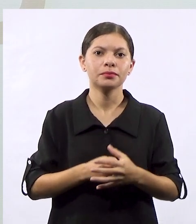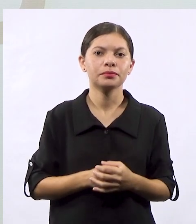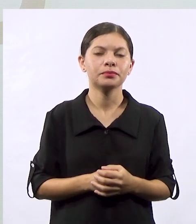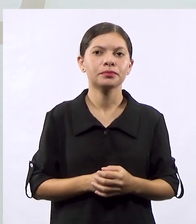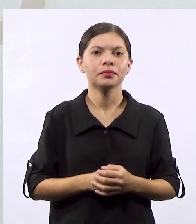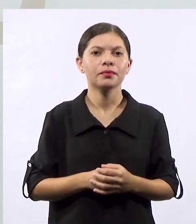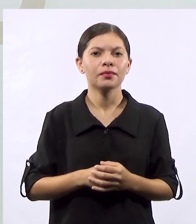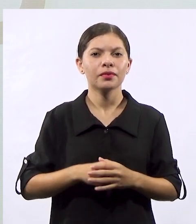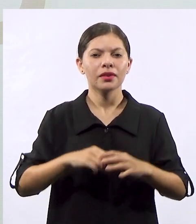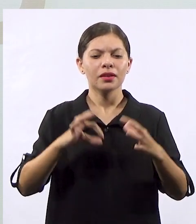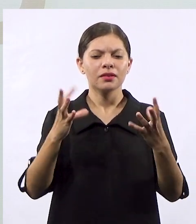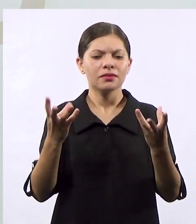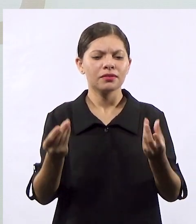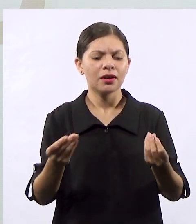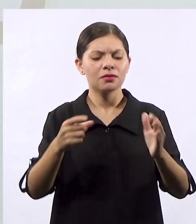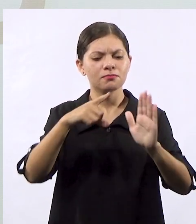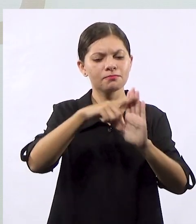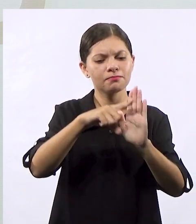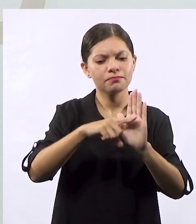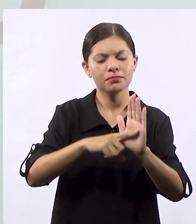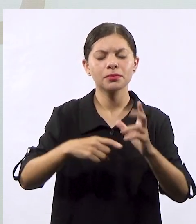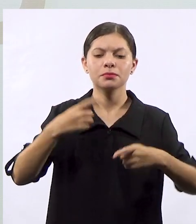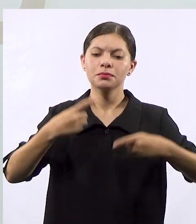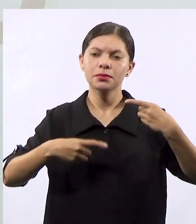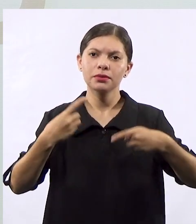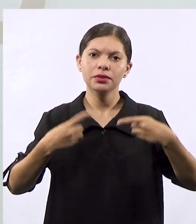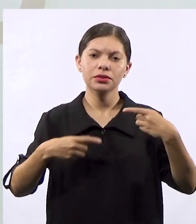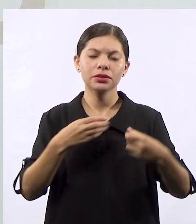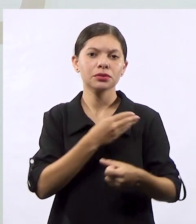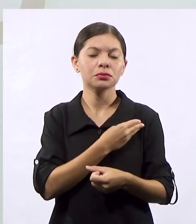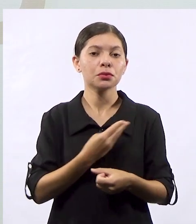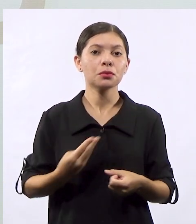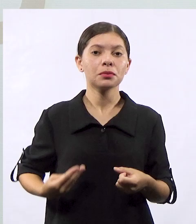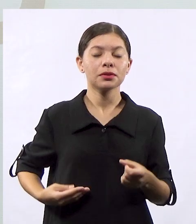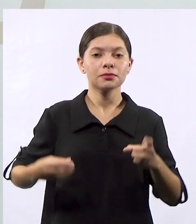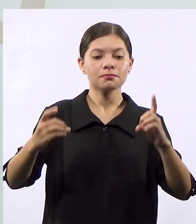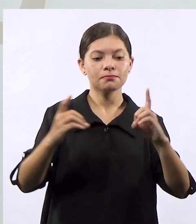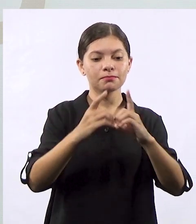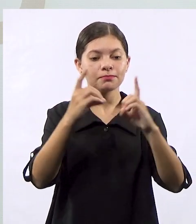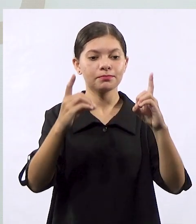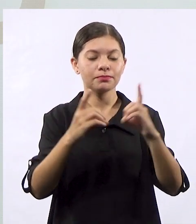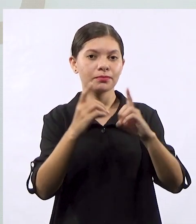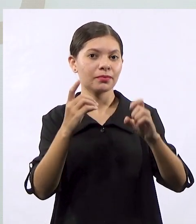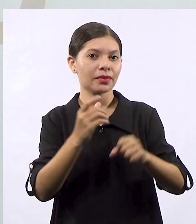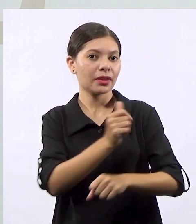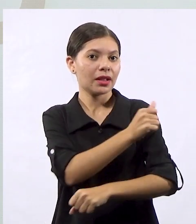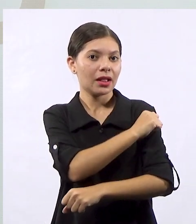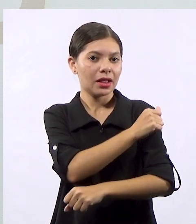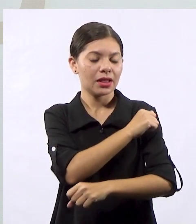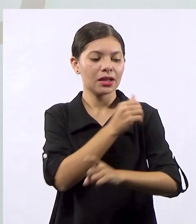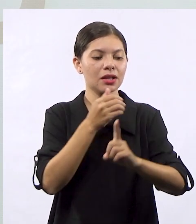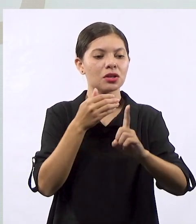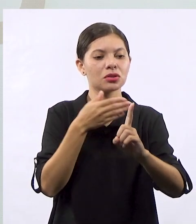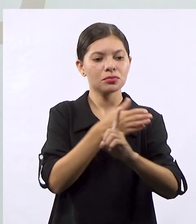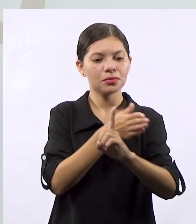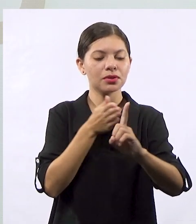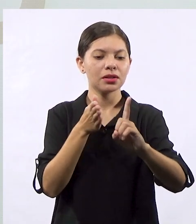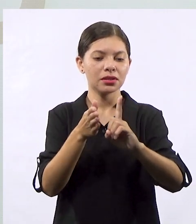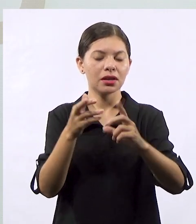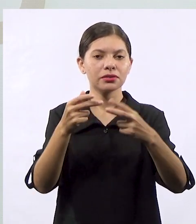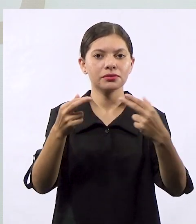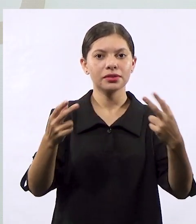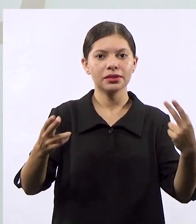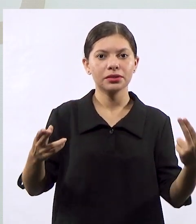acessibilidade. Então, vão vir vários programas, várias políticas públicas para atender às diferentes